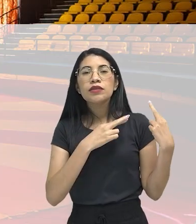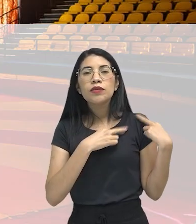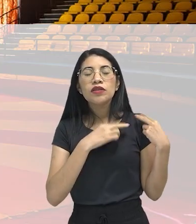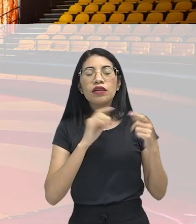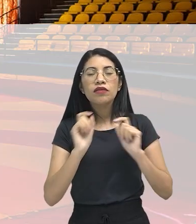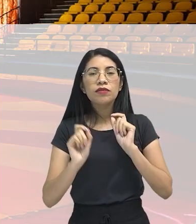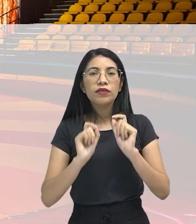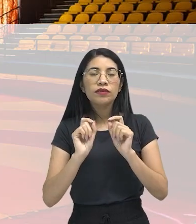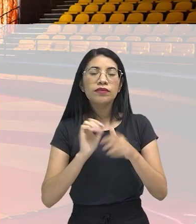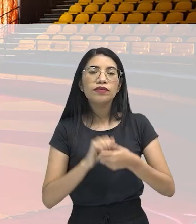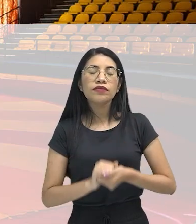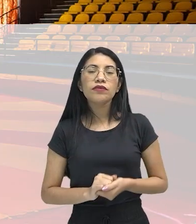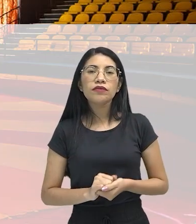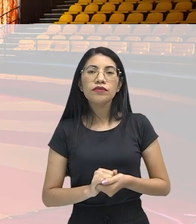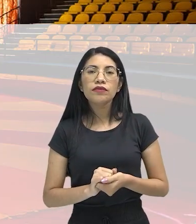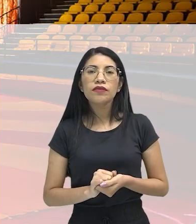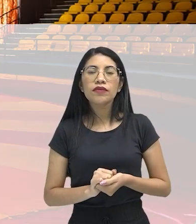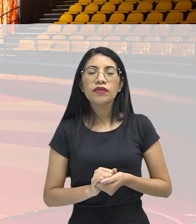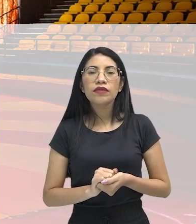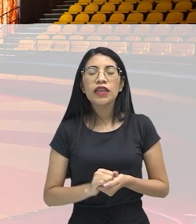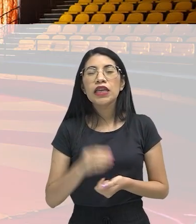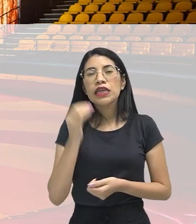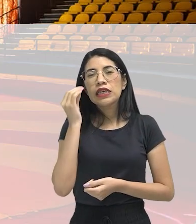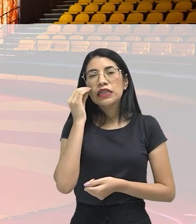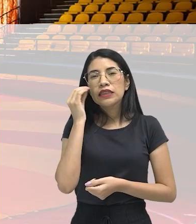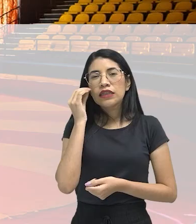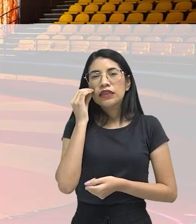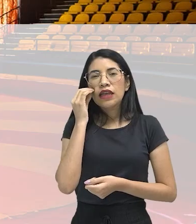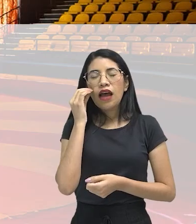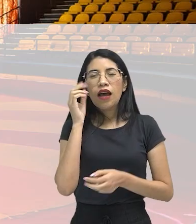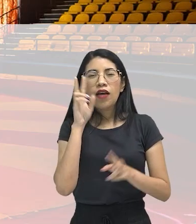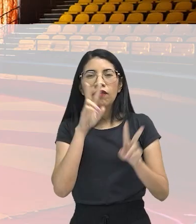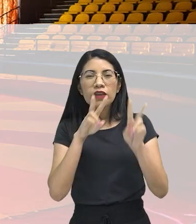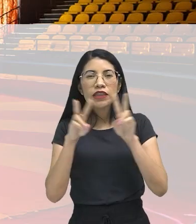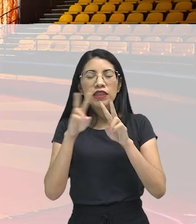responsável aí, né, de tentar aguçar a nossa